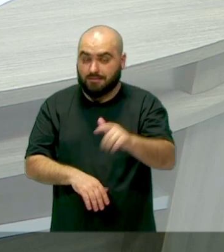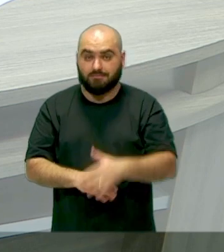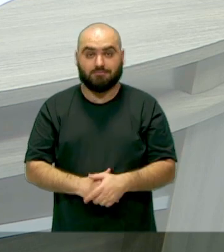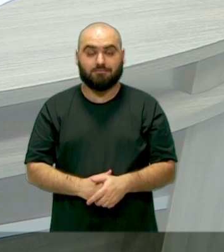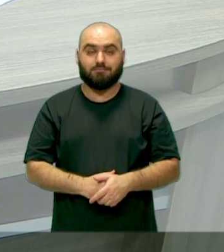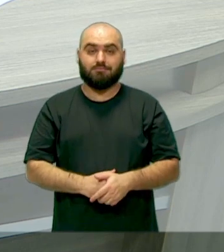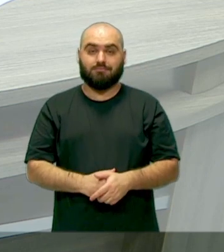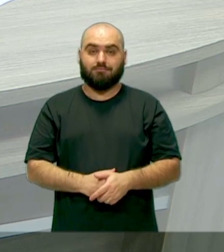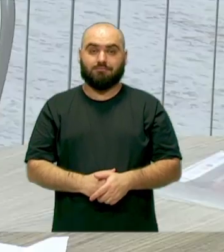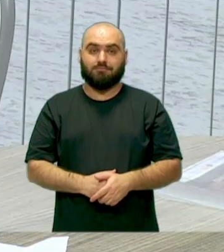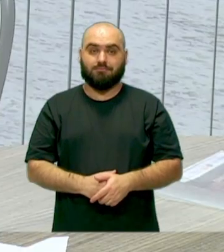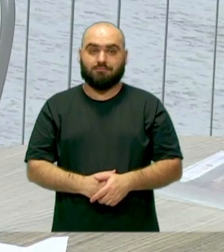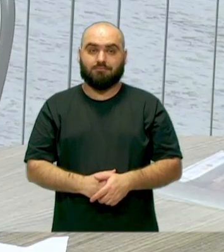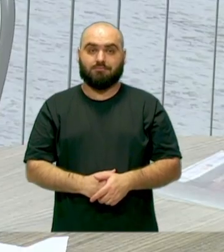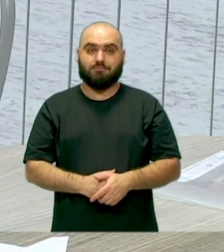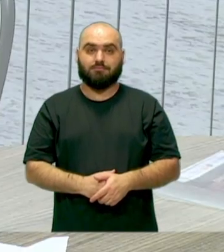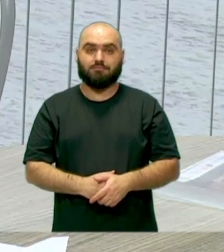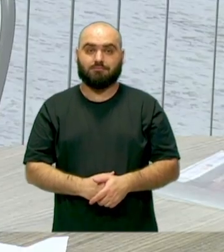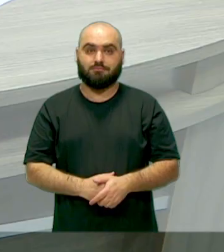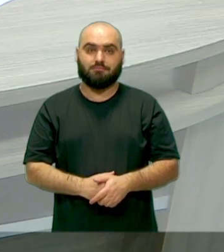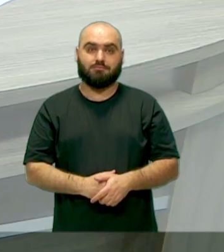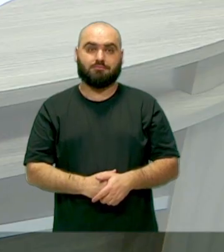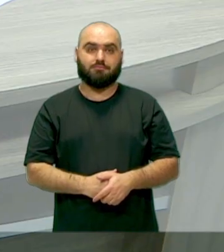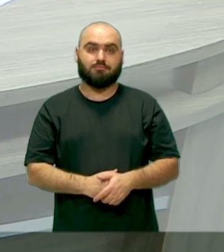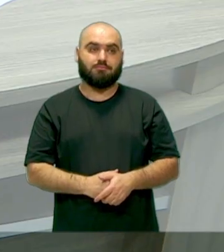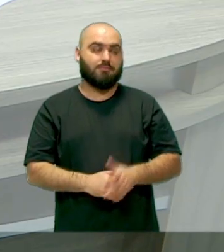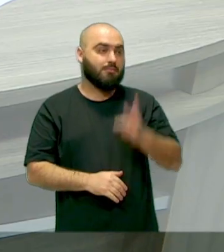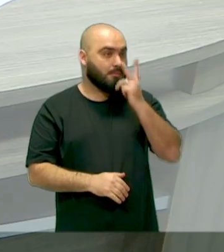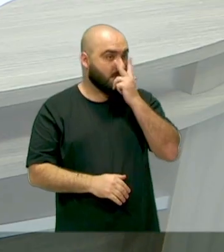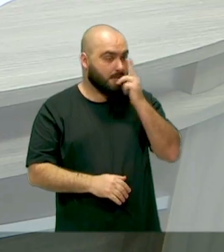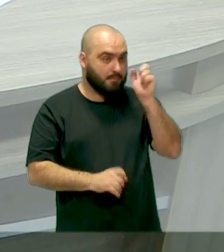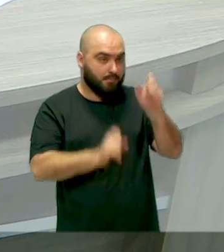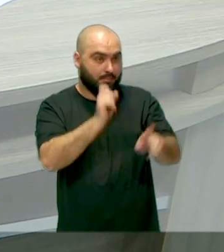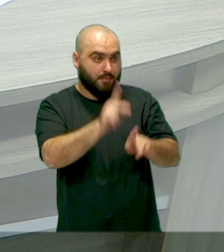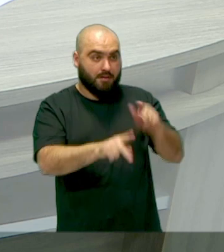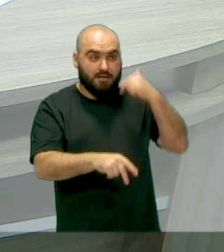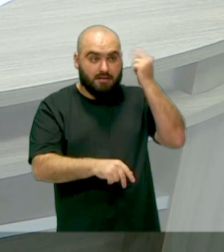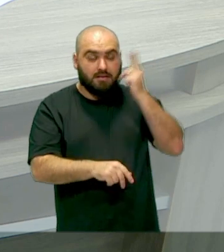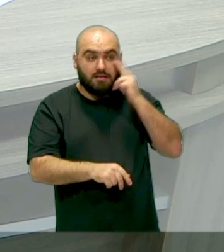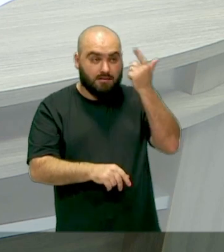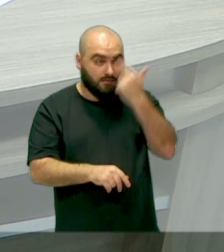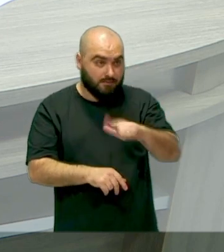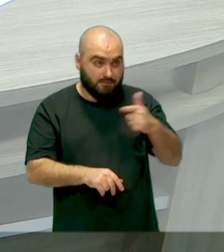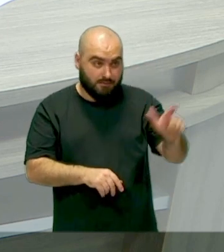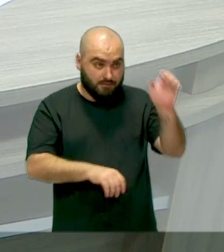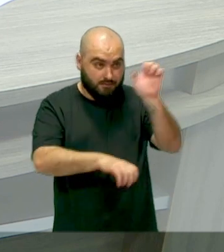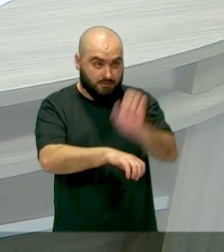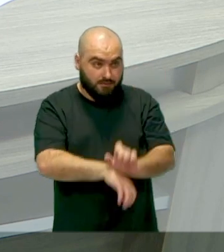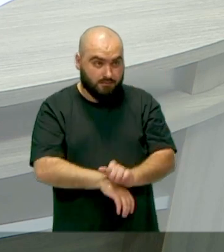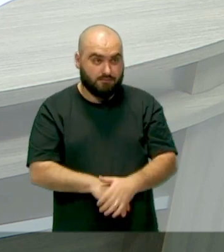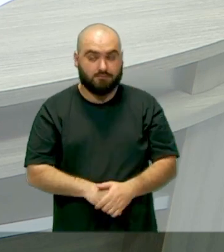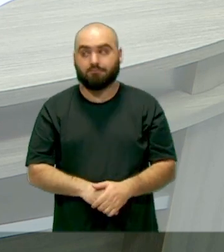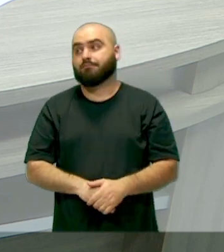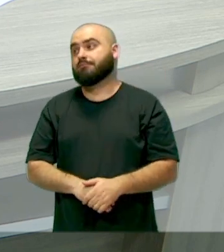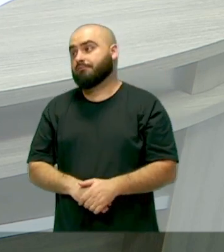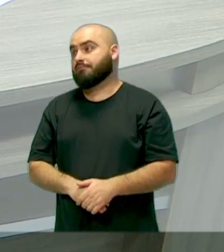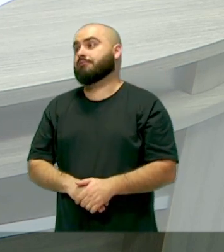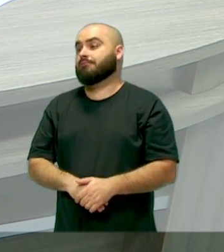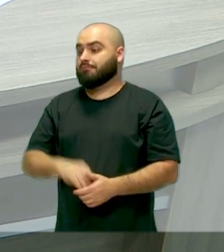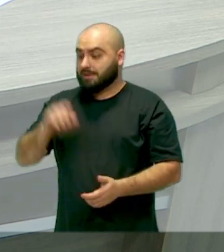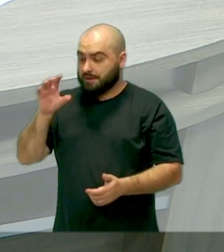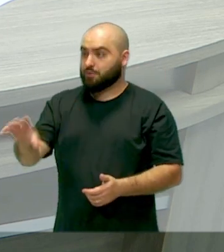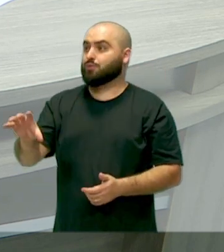tá? Quase como se a população negra não existisse aqui no Estado. O Porque que é um engano, né?